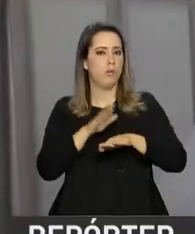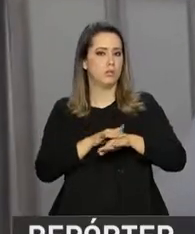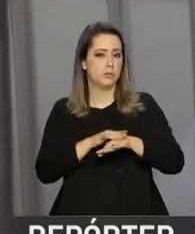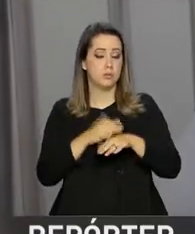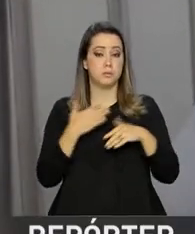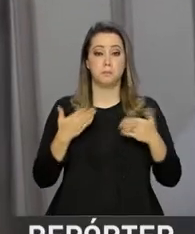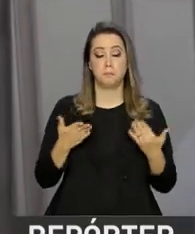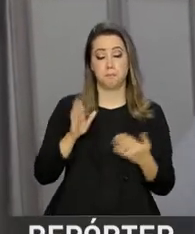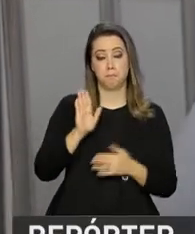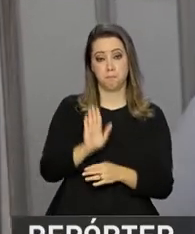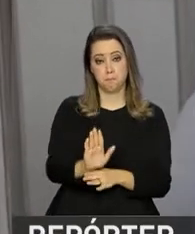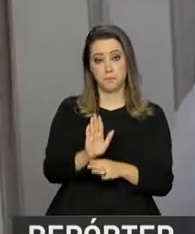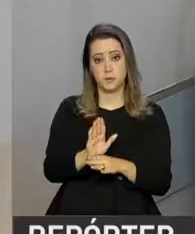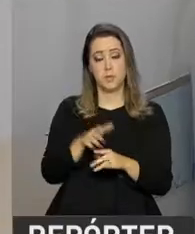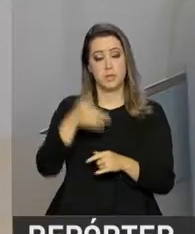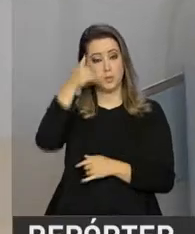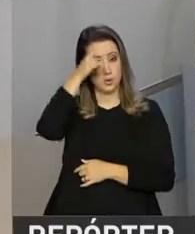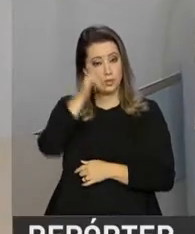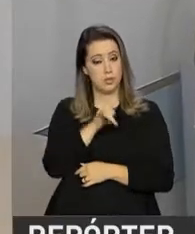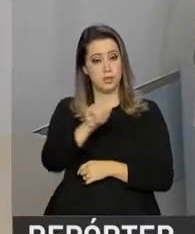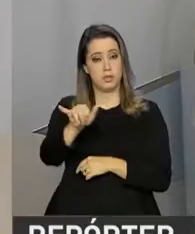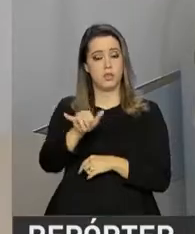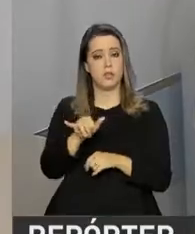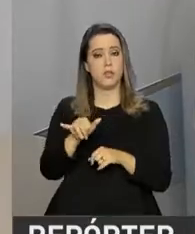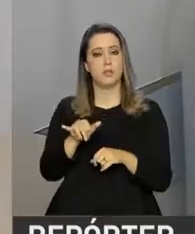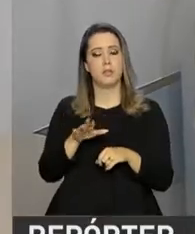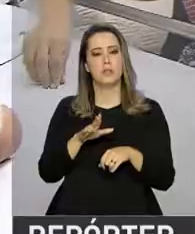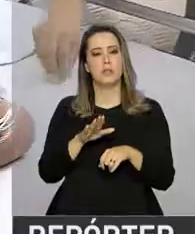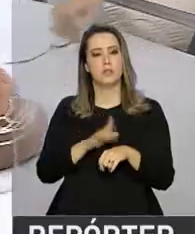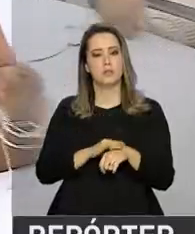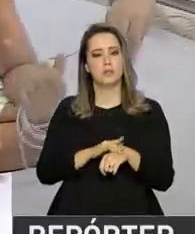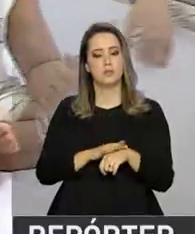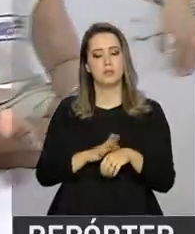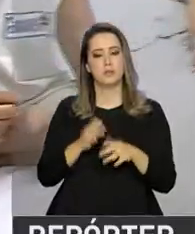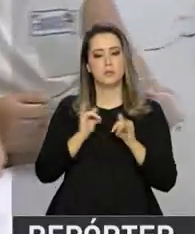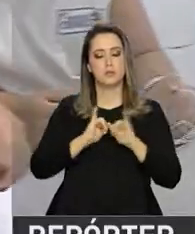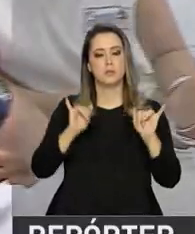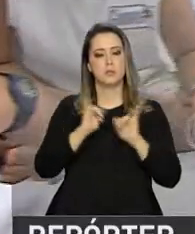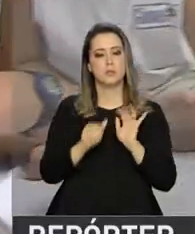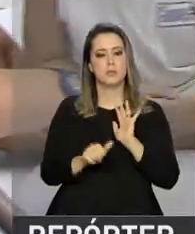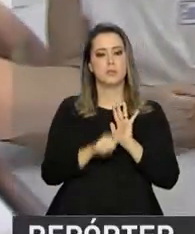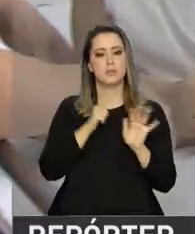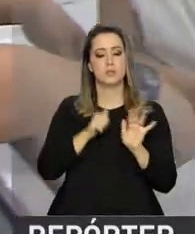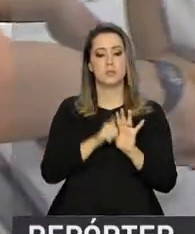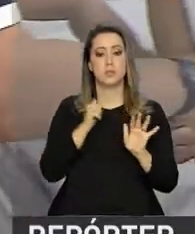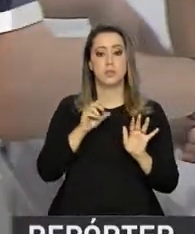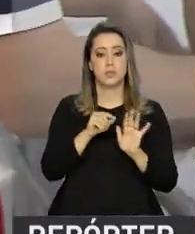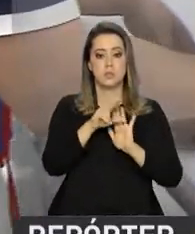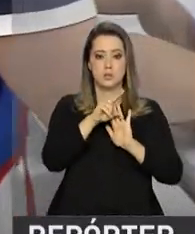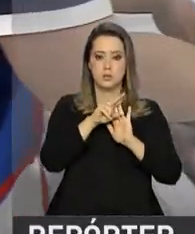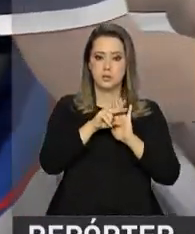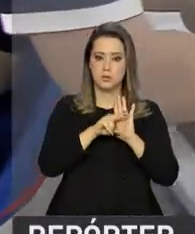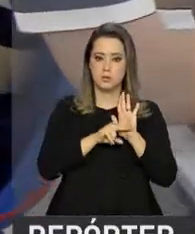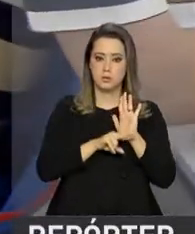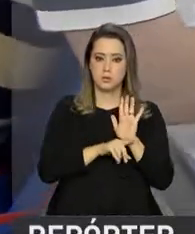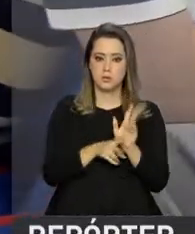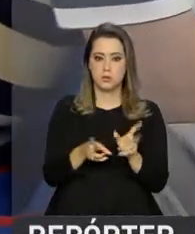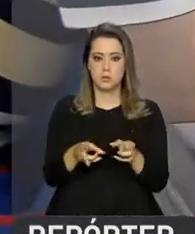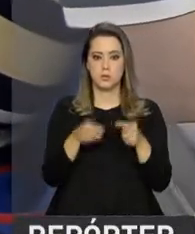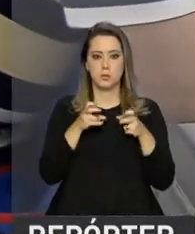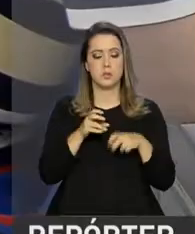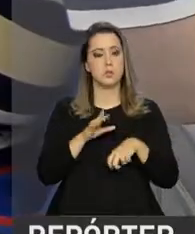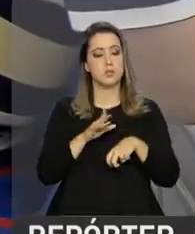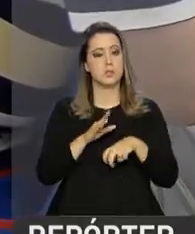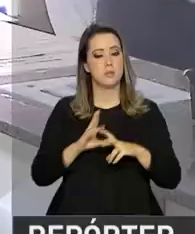o Ministério da Saúde e o Instituto Nacional de Câncer, o INCA, lançaram o primeiro protocolo de diagnóstico precoce do